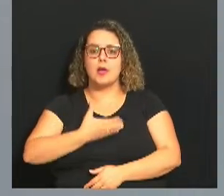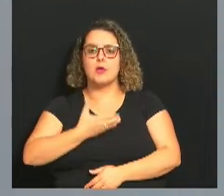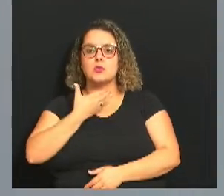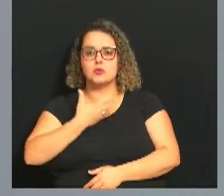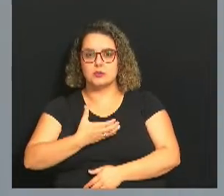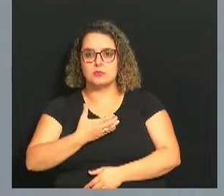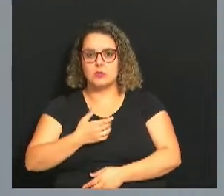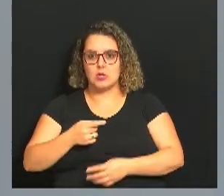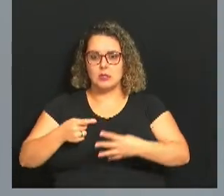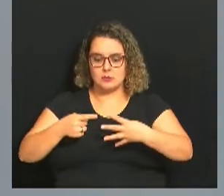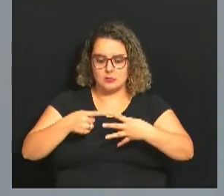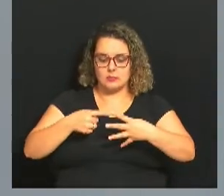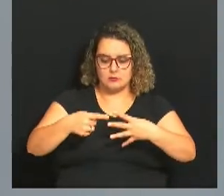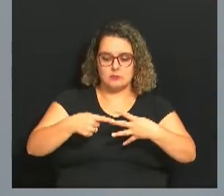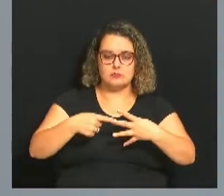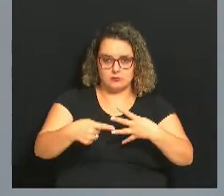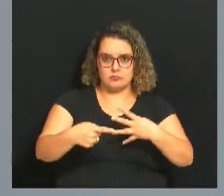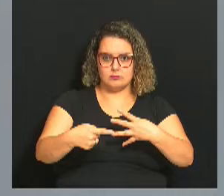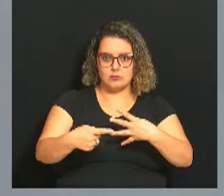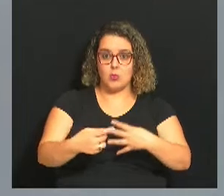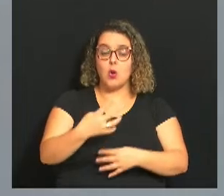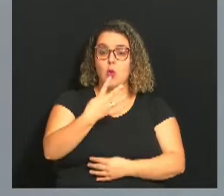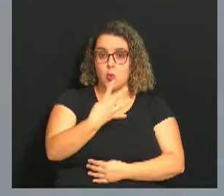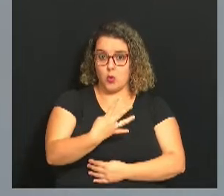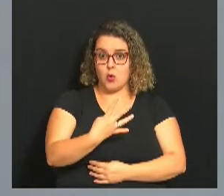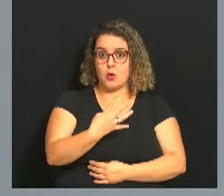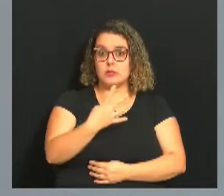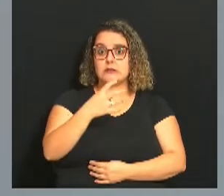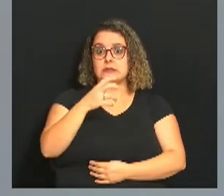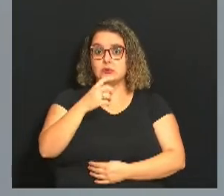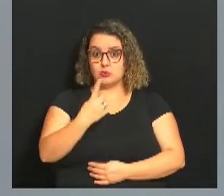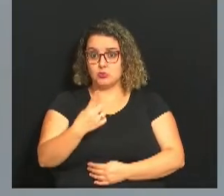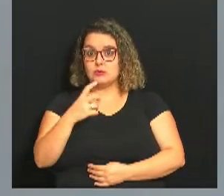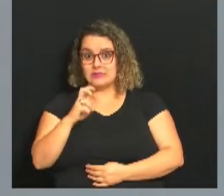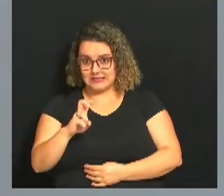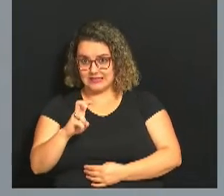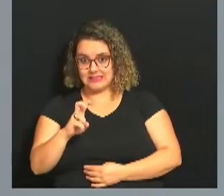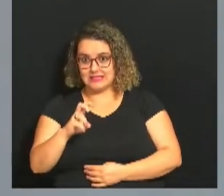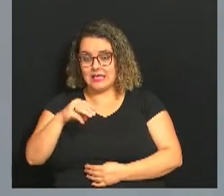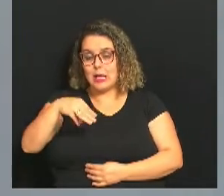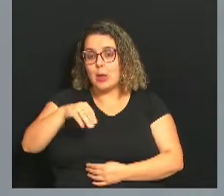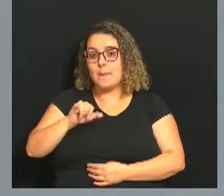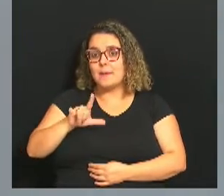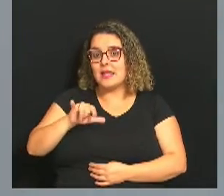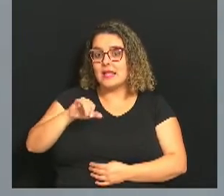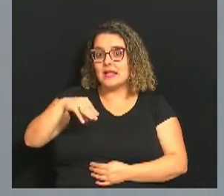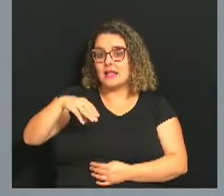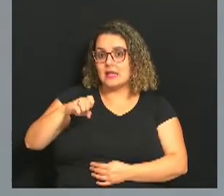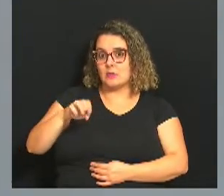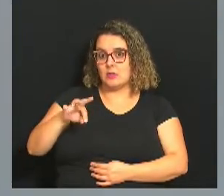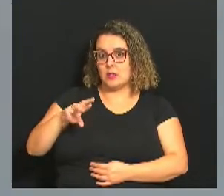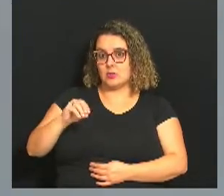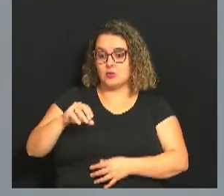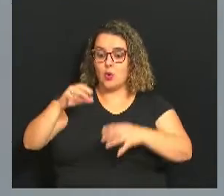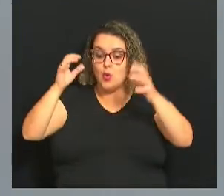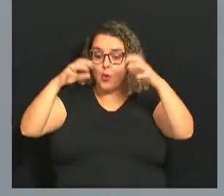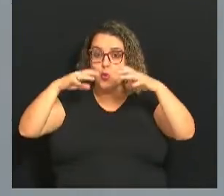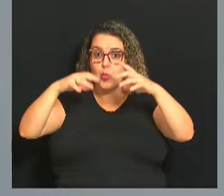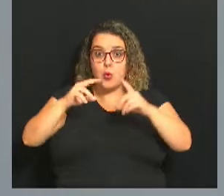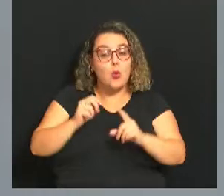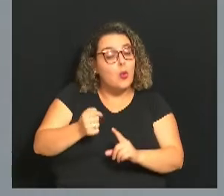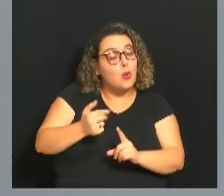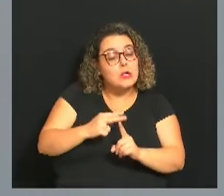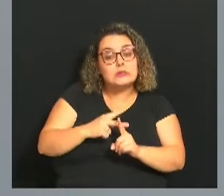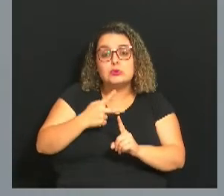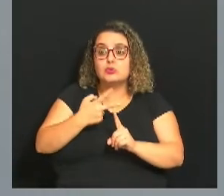dezembro, um evento com 415 milímetros, já quase o dobro, né, de precipitação, que atingiu a